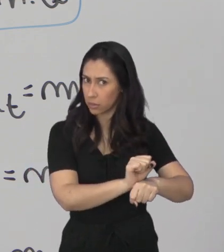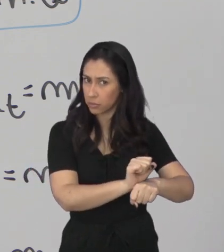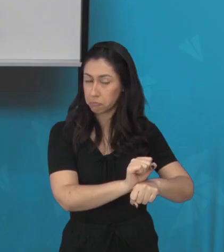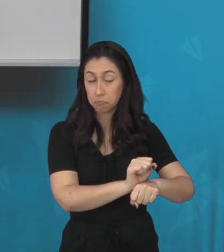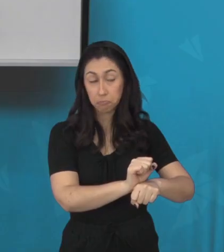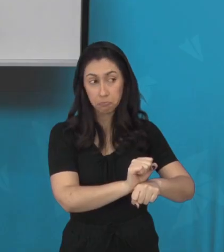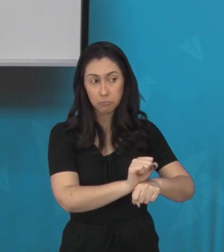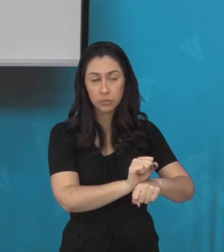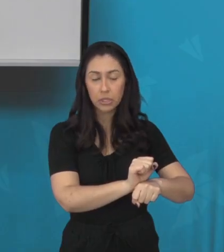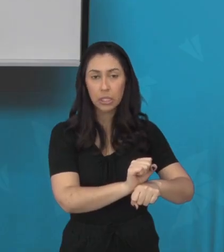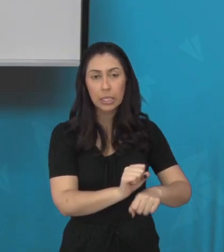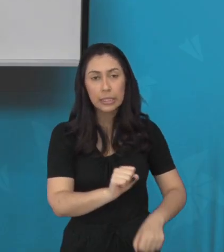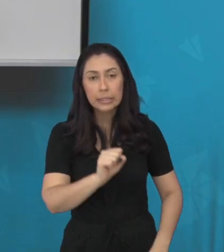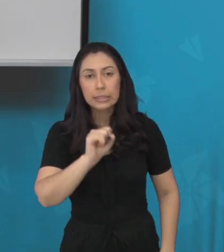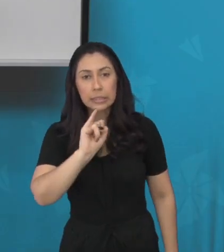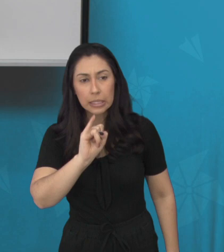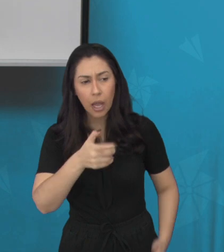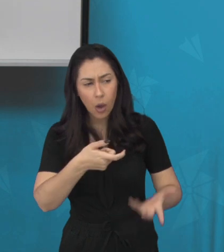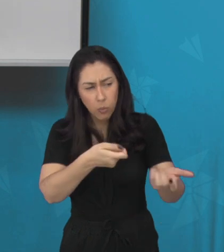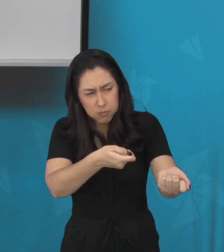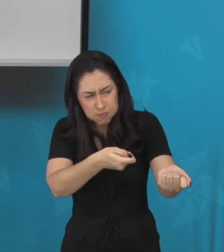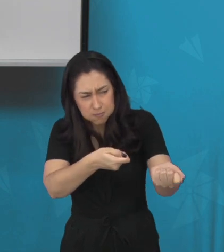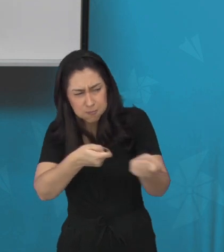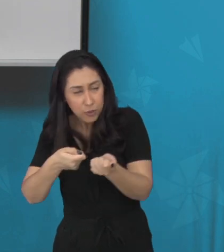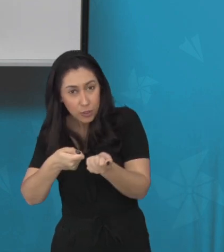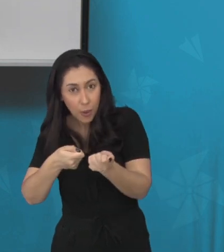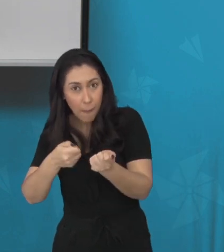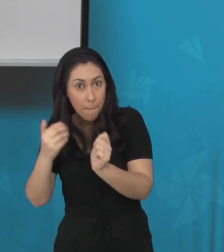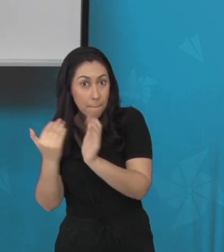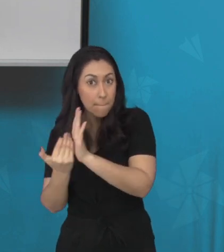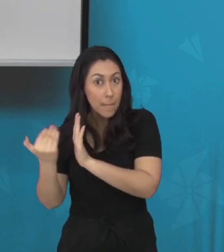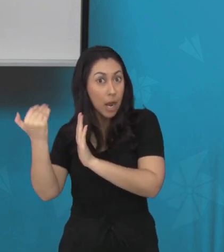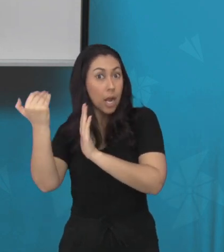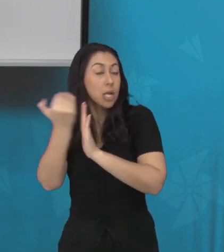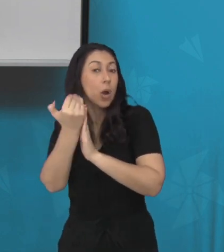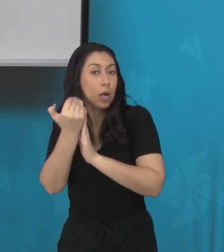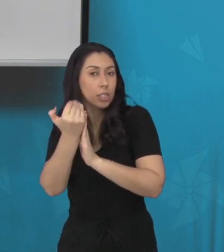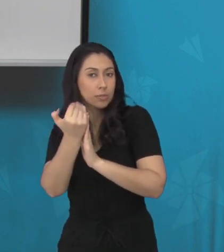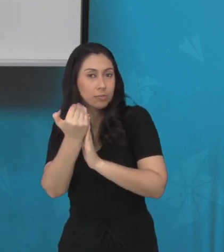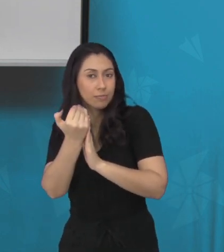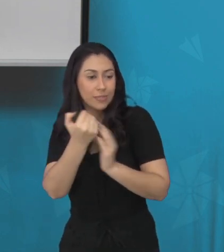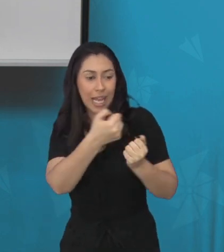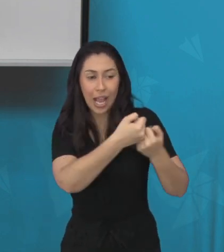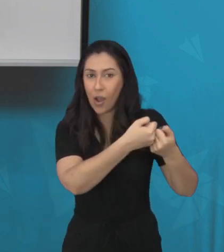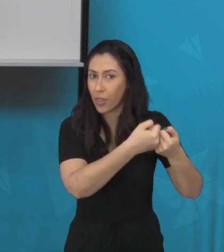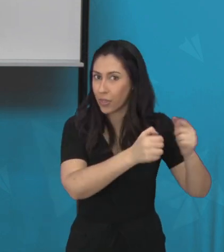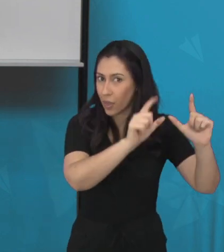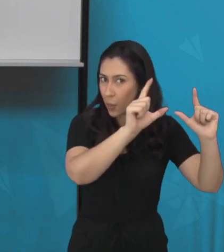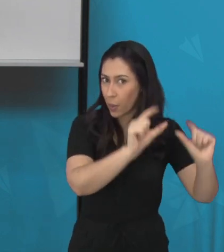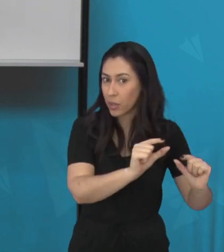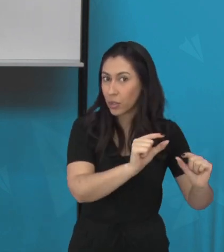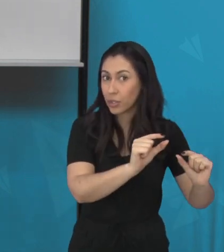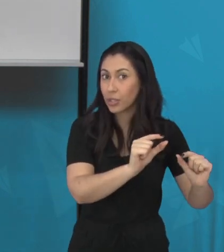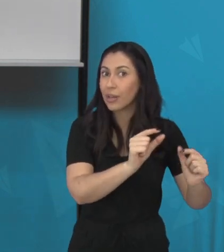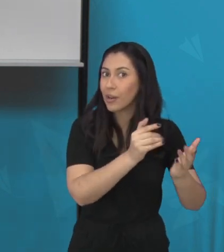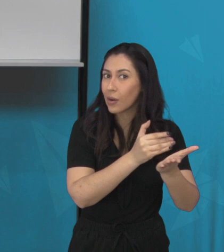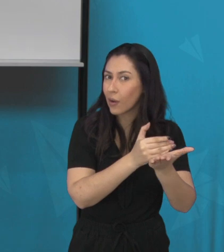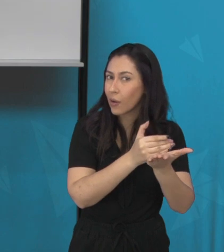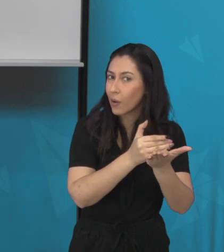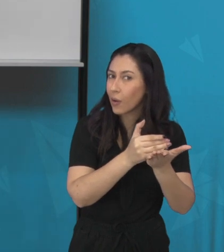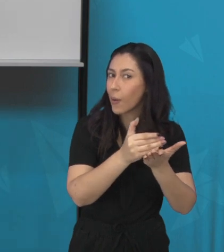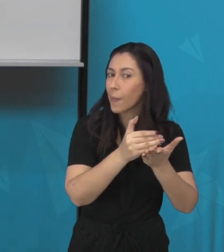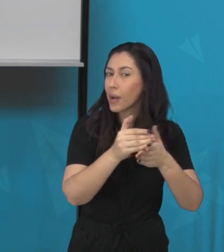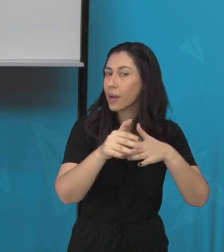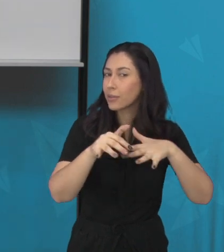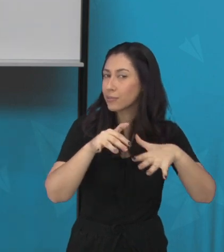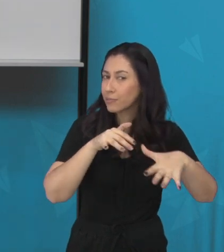parado. Se a minha força de tração for maior que a minha força de atrito, eu tenho o início do